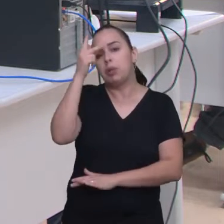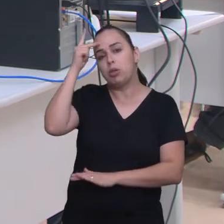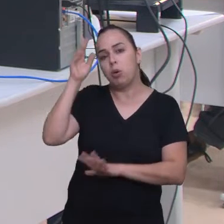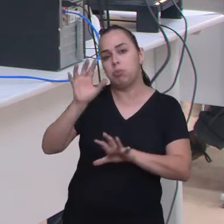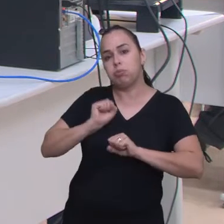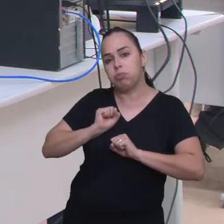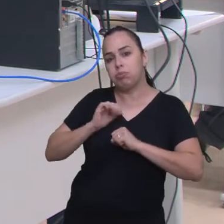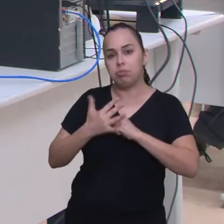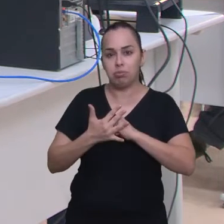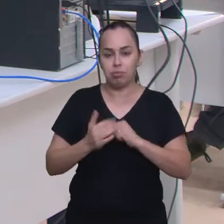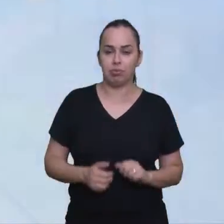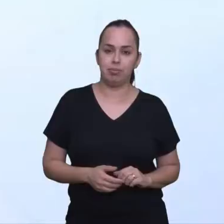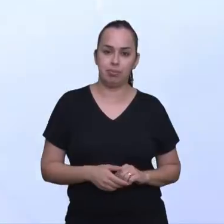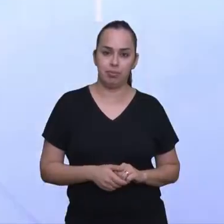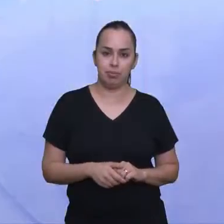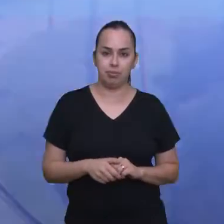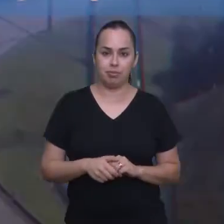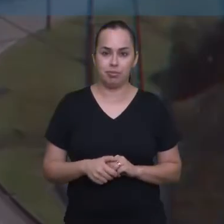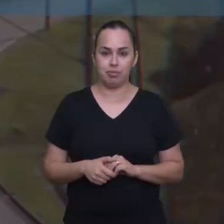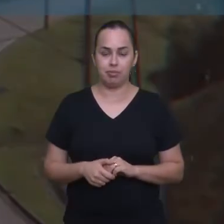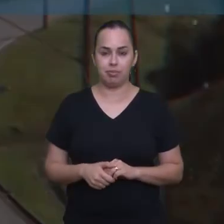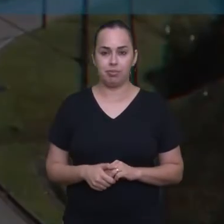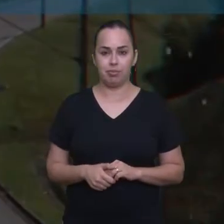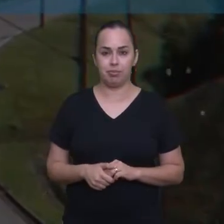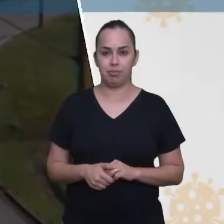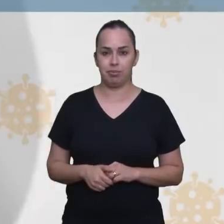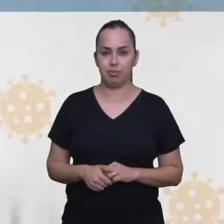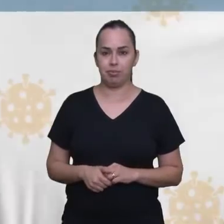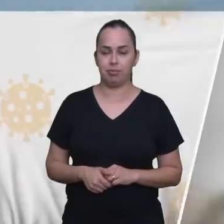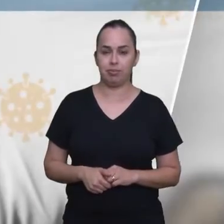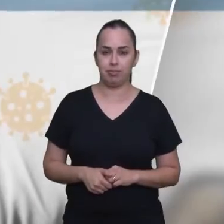nosso boletim epidemiológico?